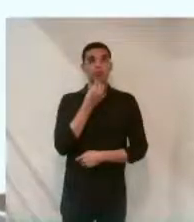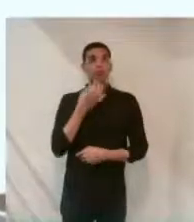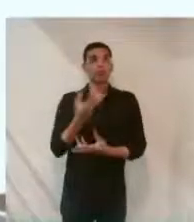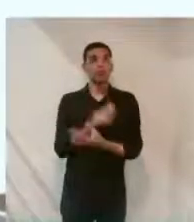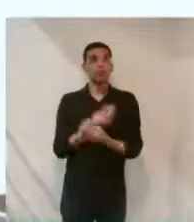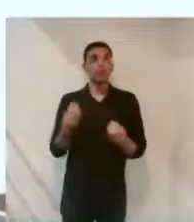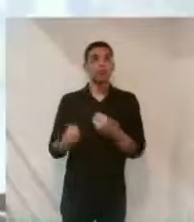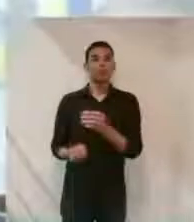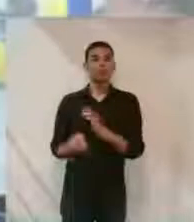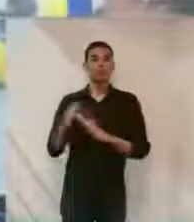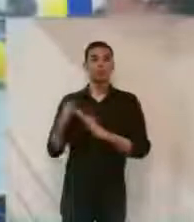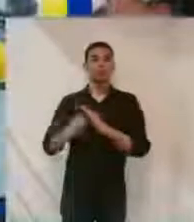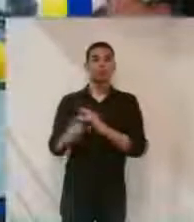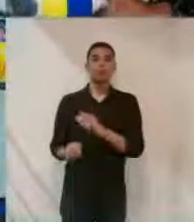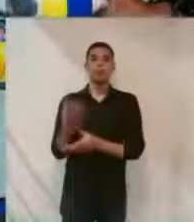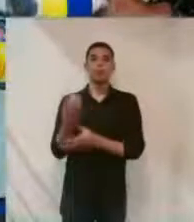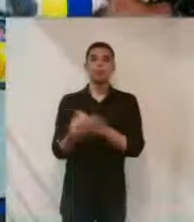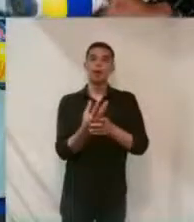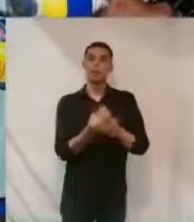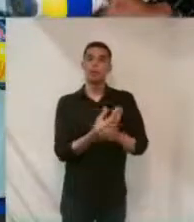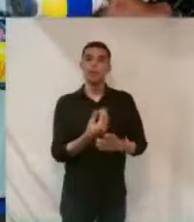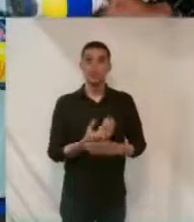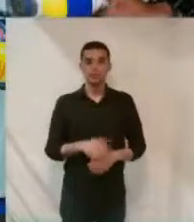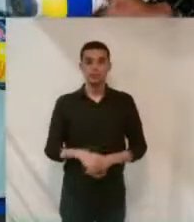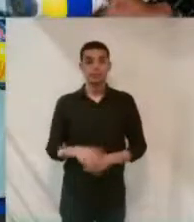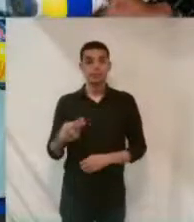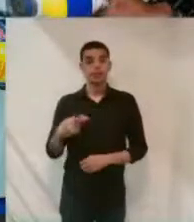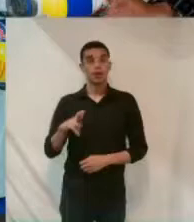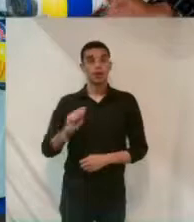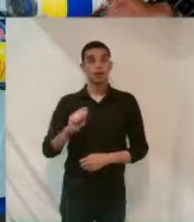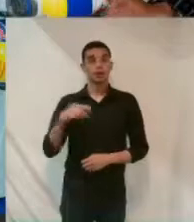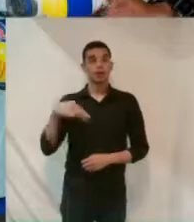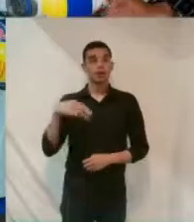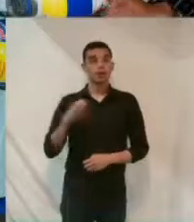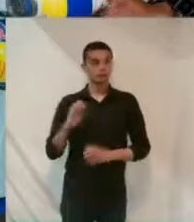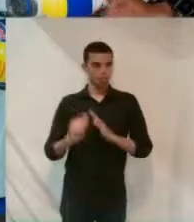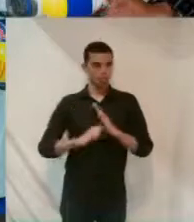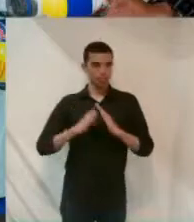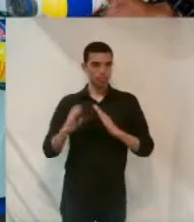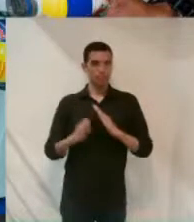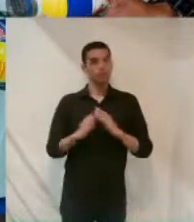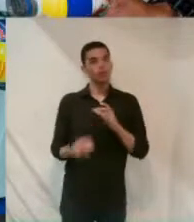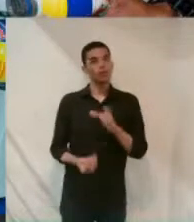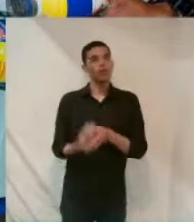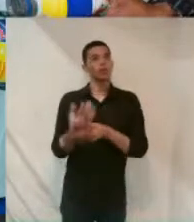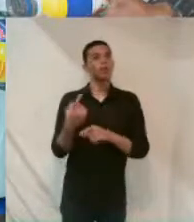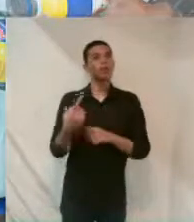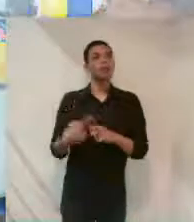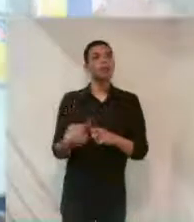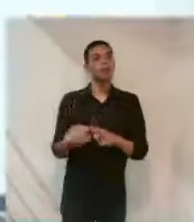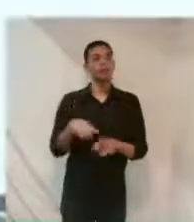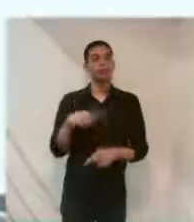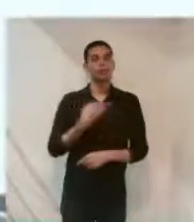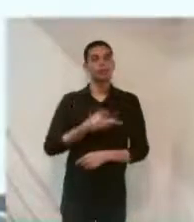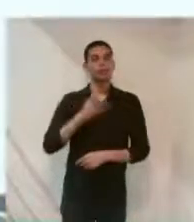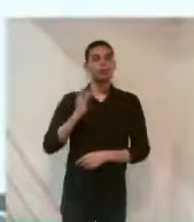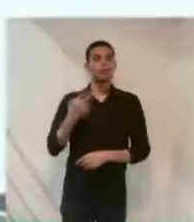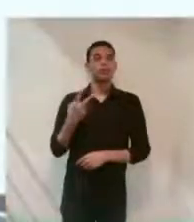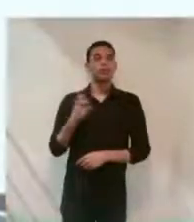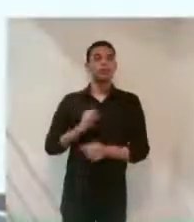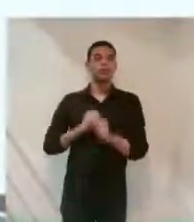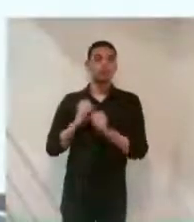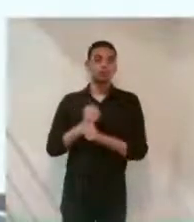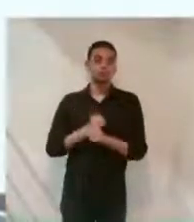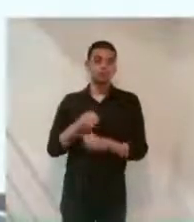razão disso. A Pragma, para os sócios da Pragma, ela surgiu enquanto um instrumento, porque a gente já trabalha com esse tema fazem 25